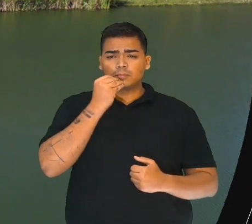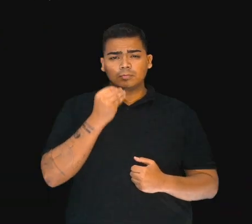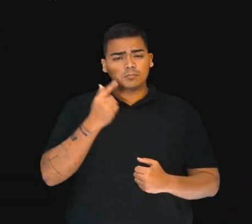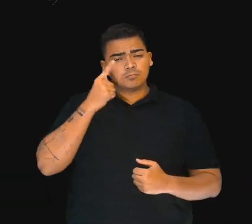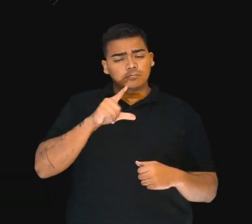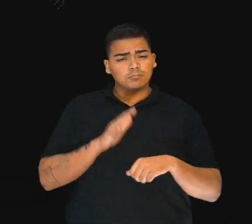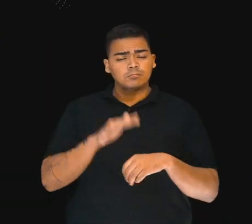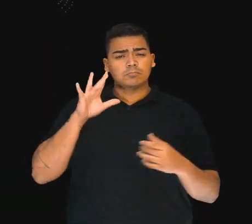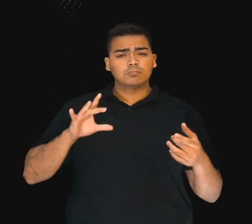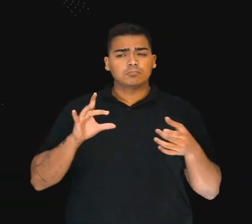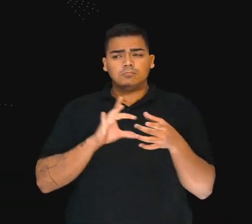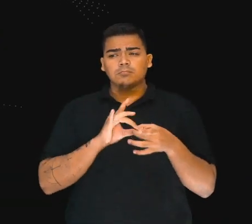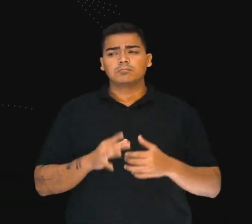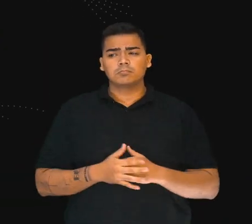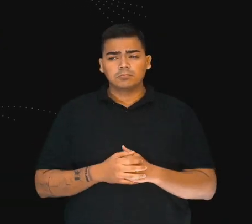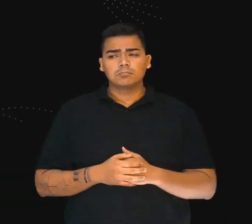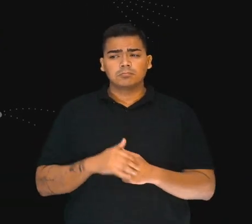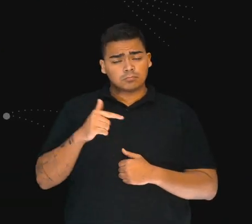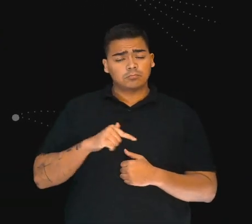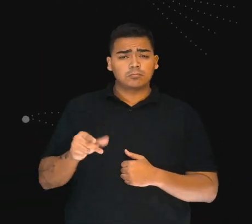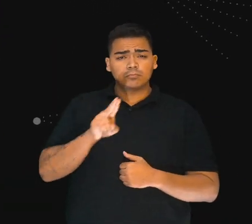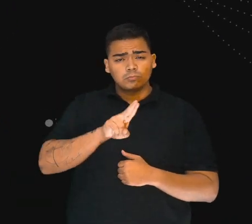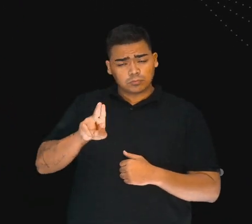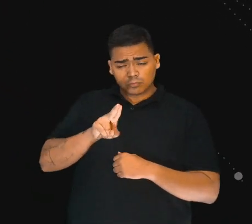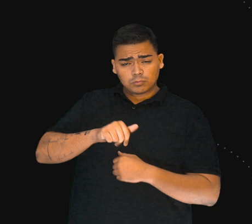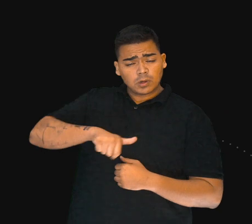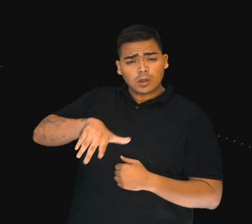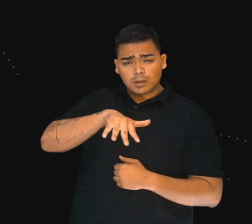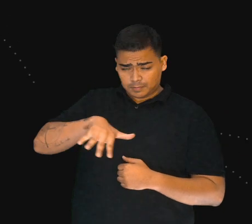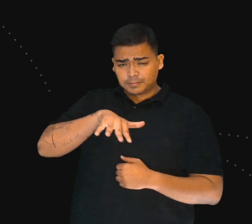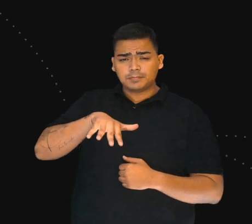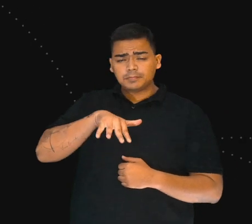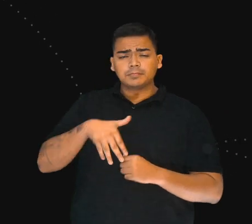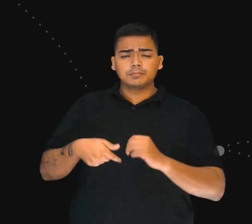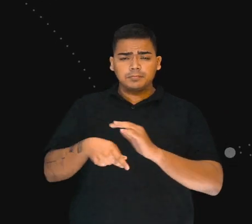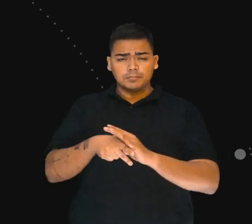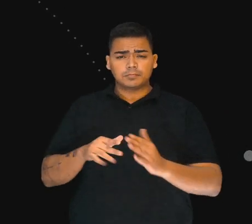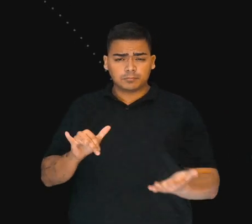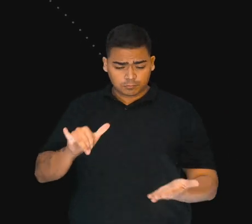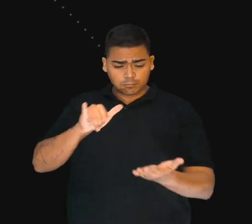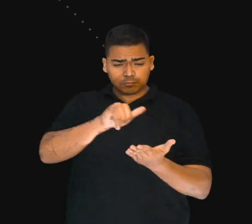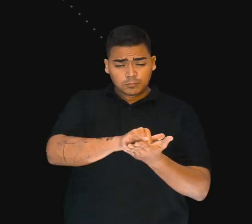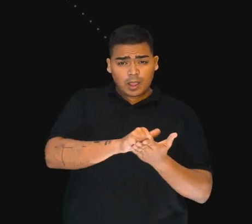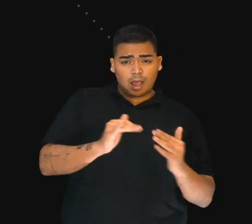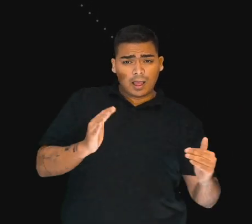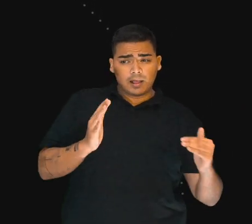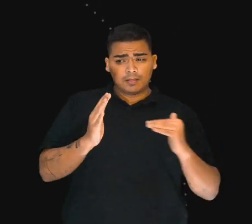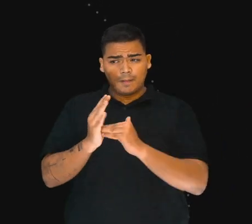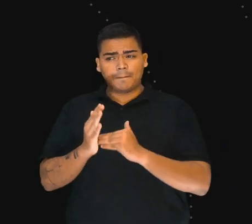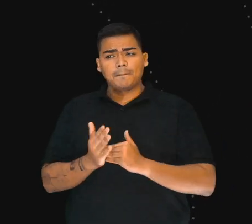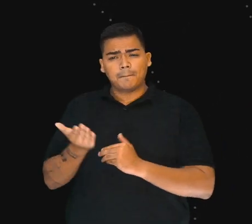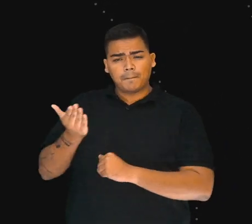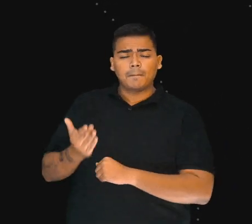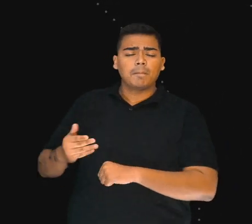conexões. A Rota de Inovação foi um nome dado para uma região que parte do aeroporto e que vem até aqui, o